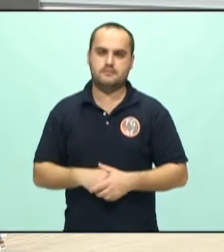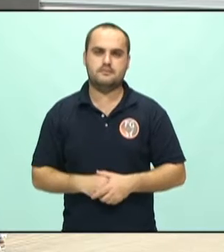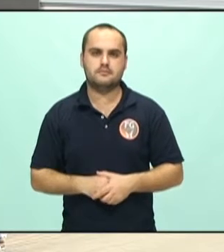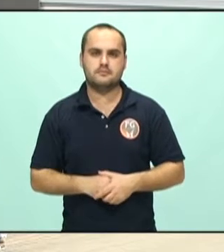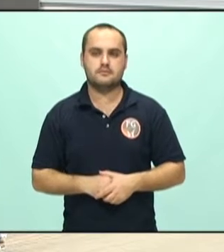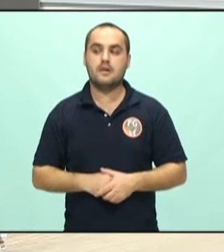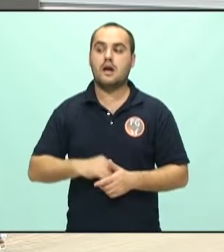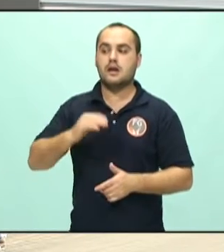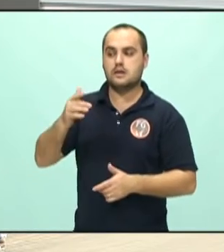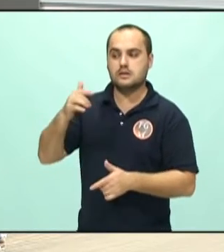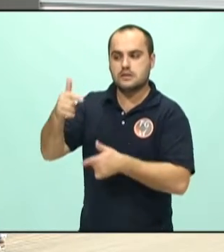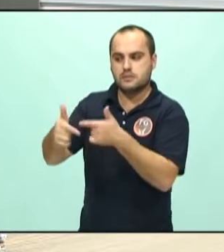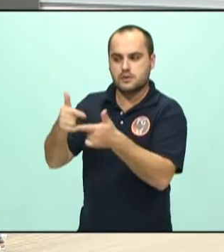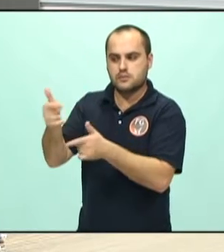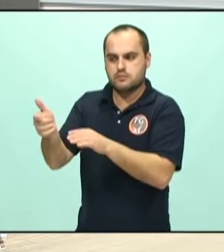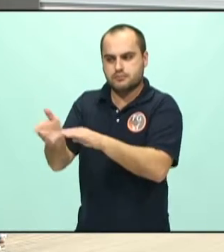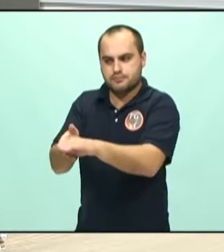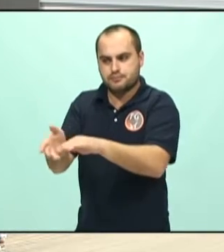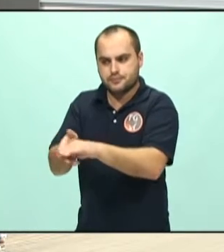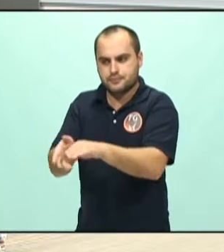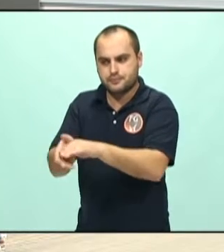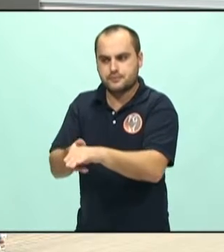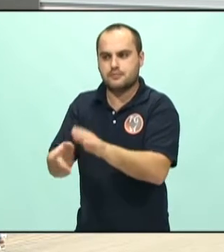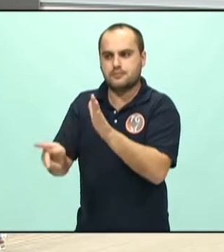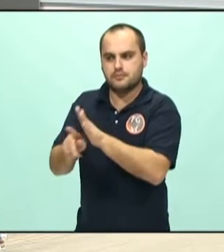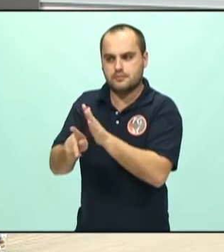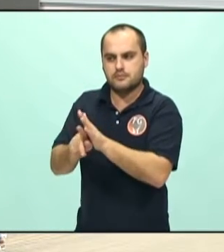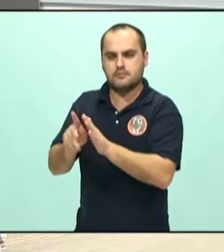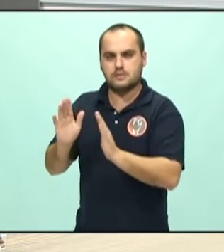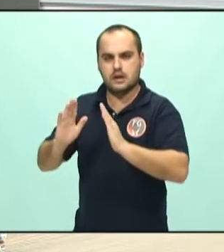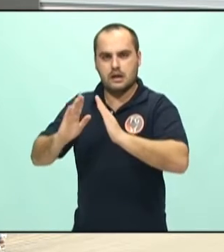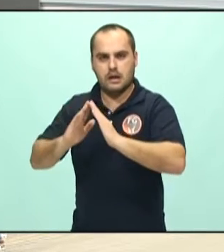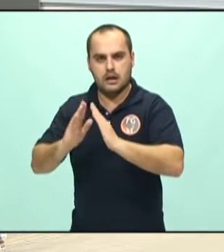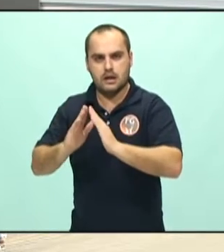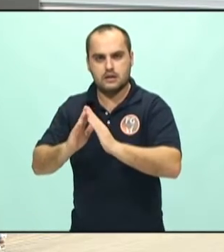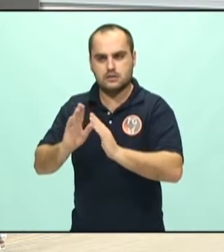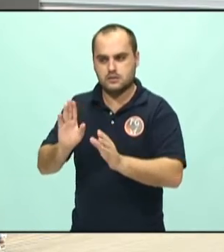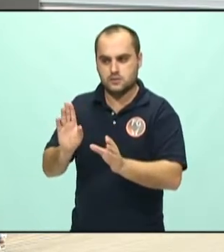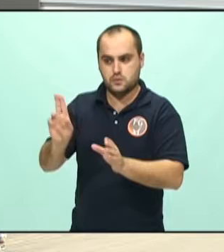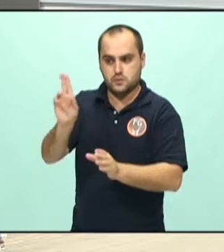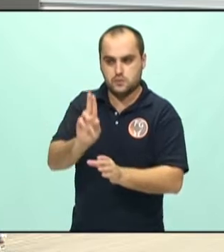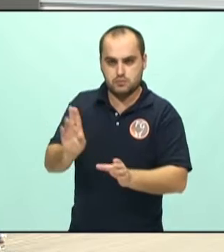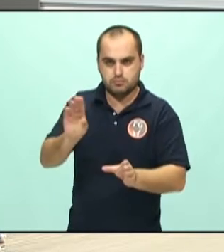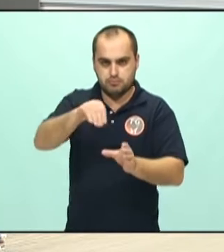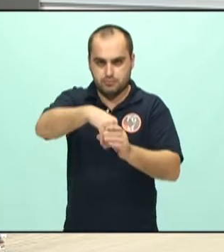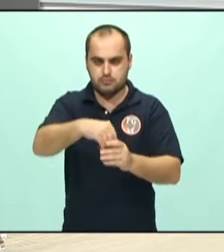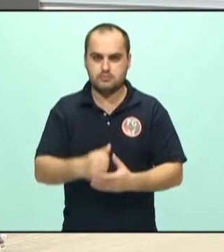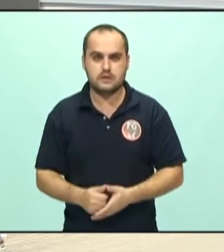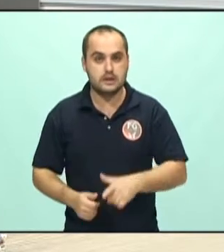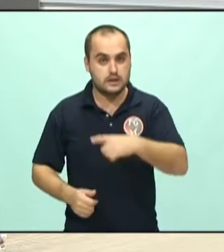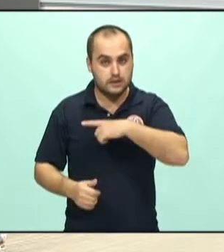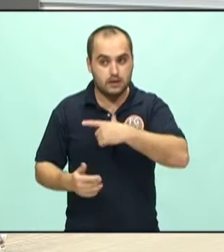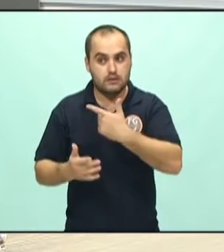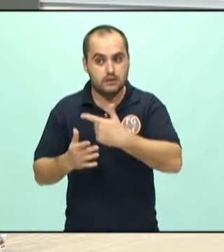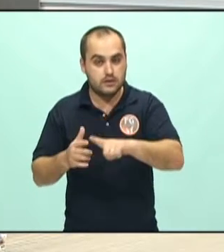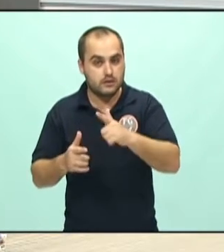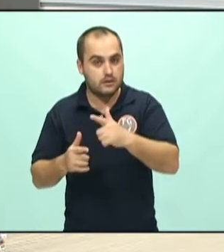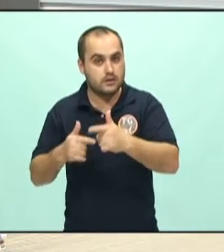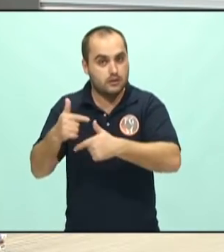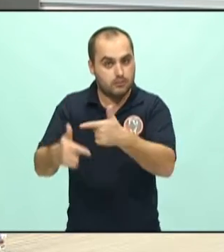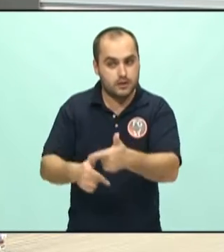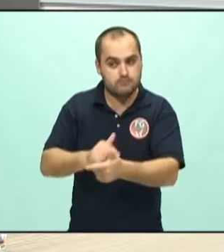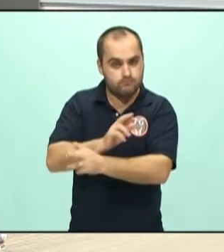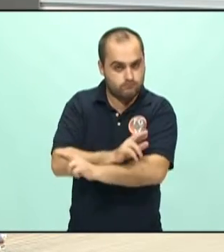orientação e na instalação da das suas residências à rede coletora então houve um trabalho diferenciado para essas